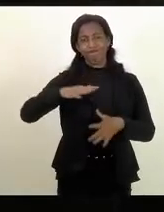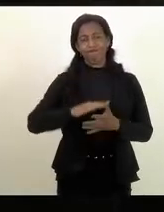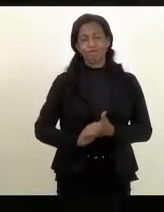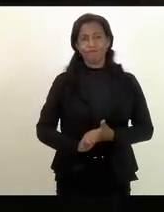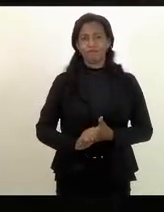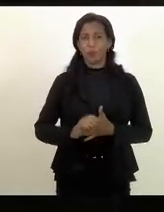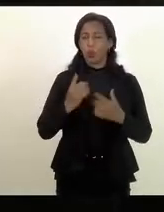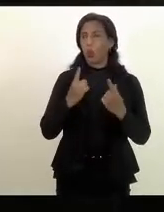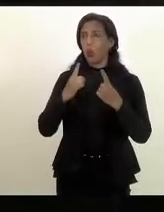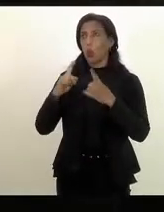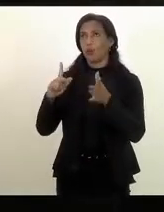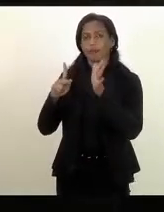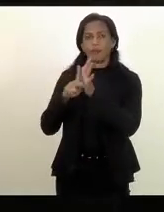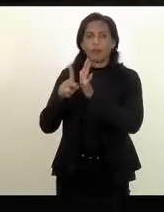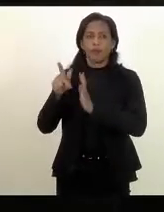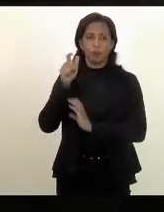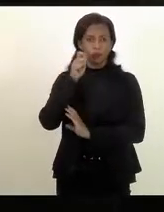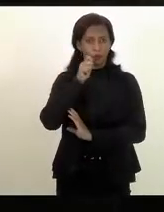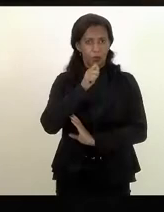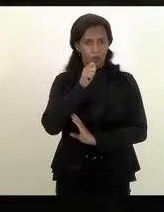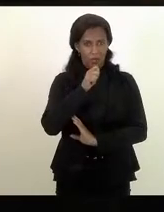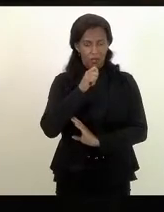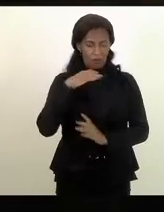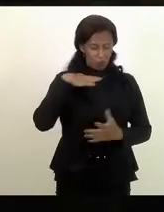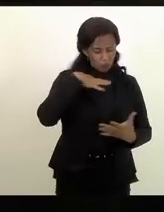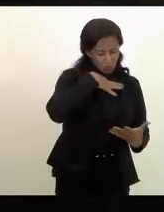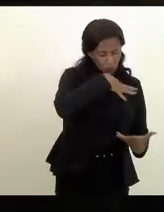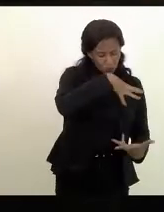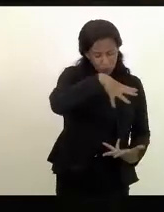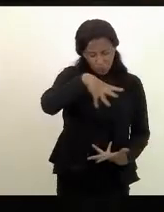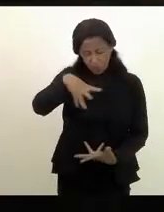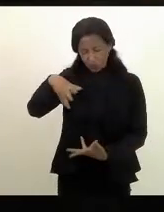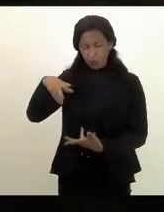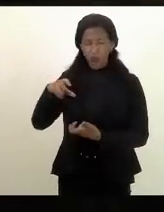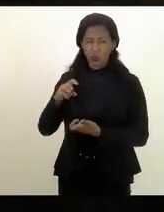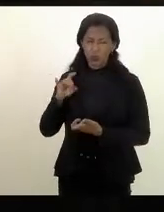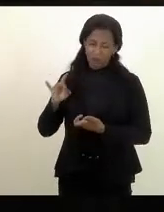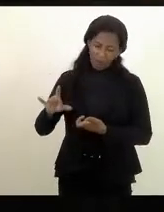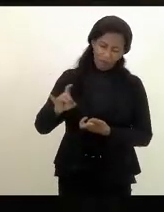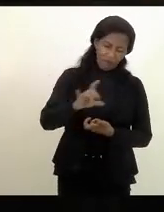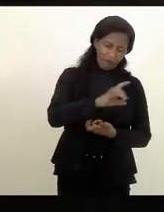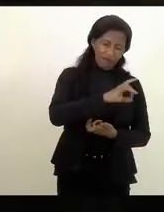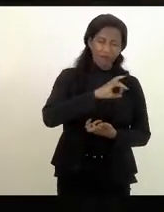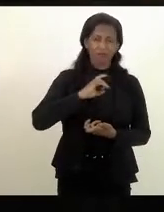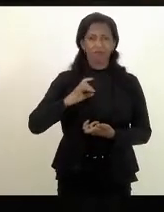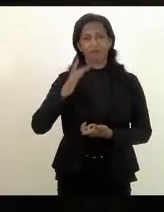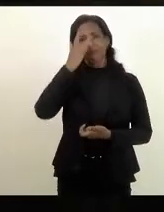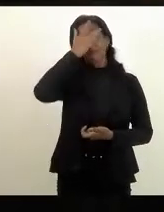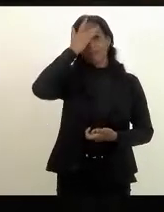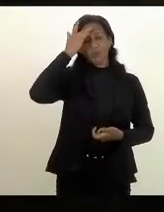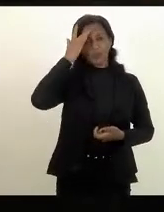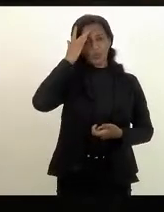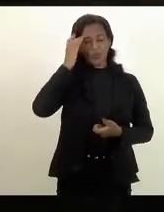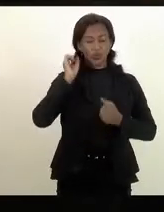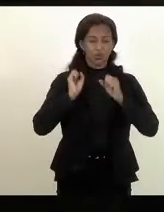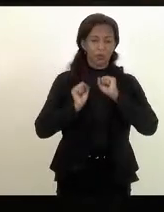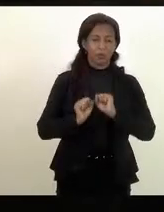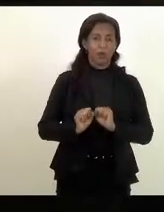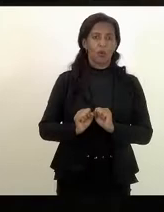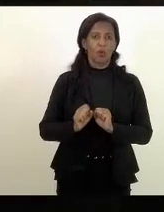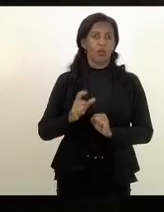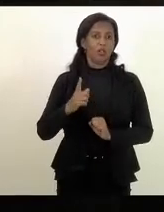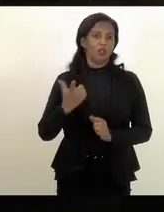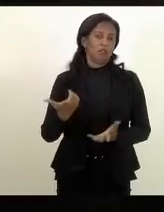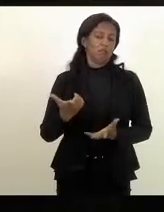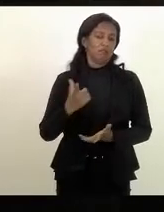as mulheres especificamente mas é contra a todos todos aqueles que podem se chamar e